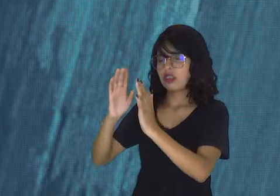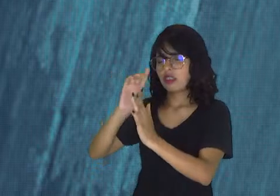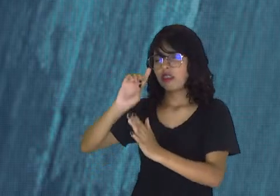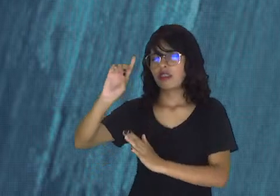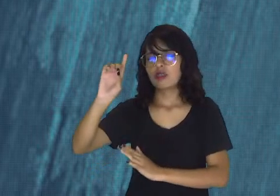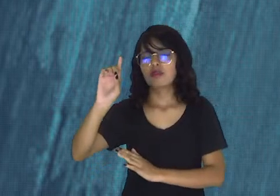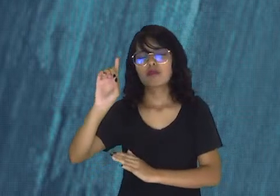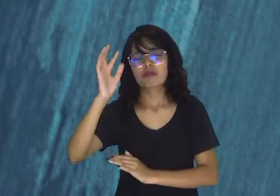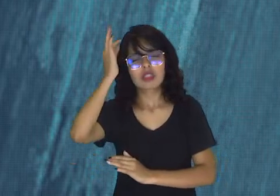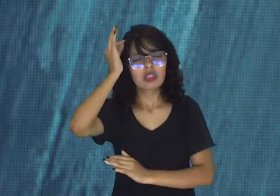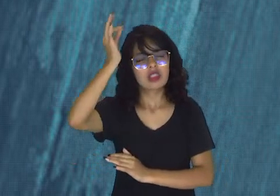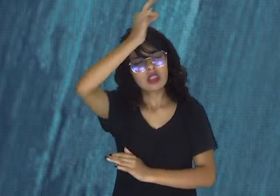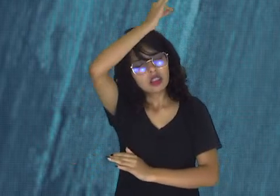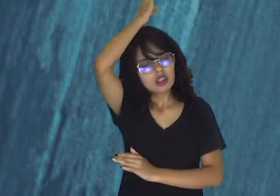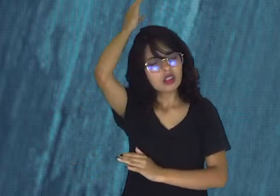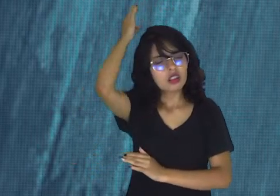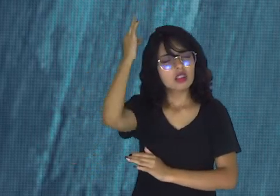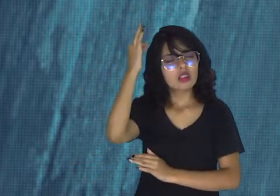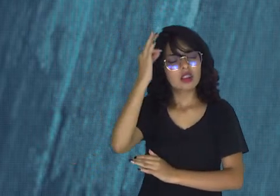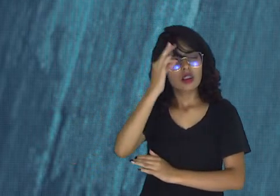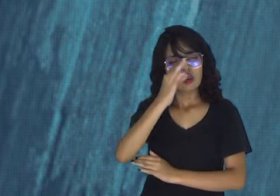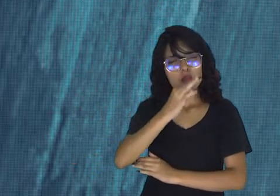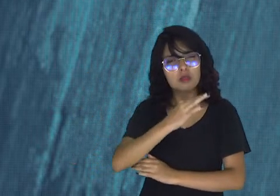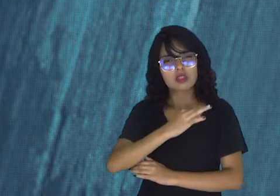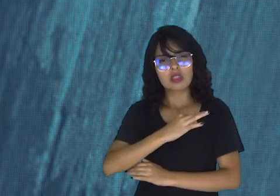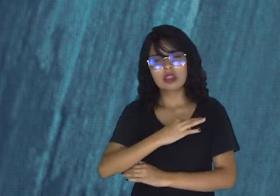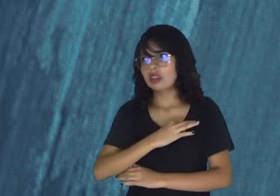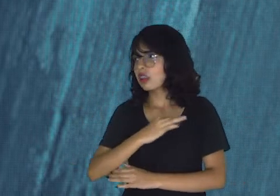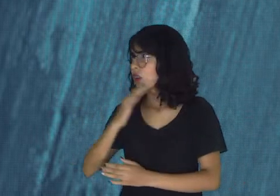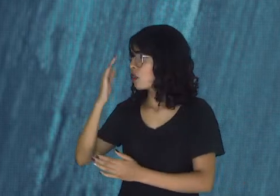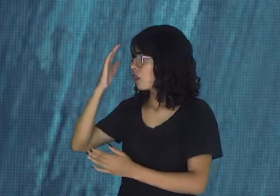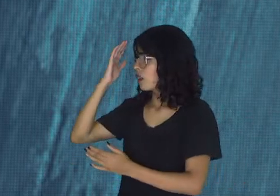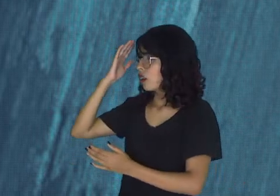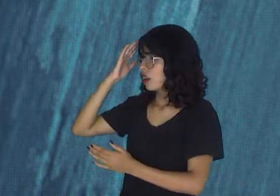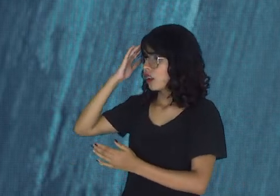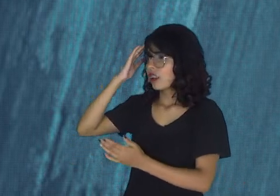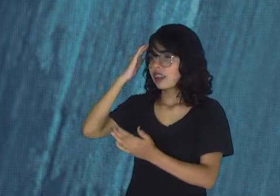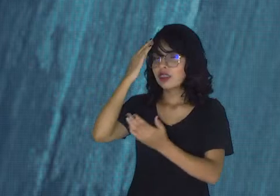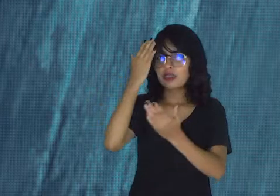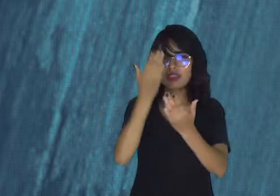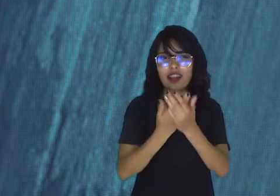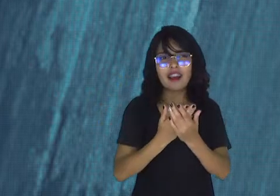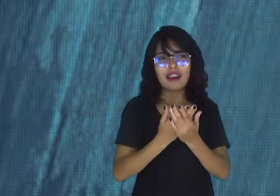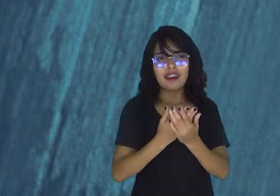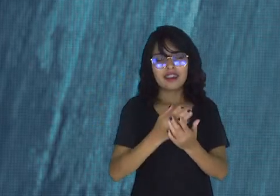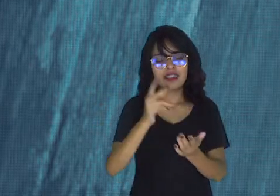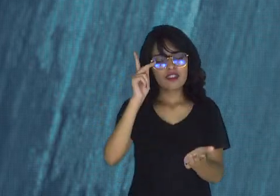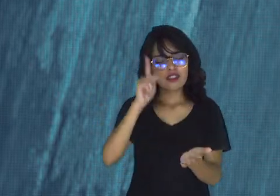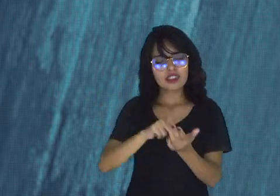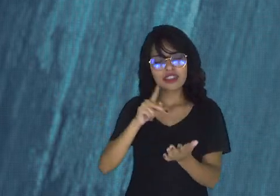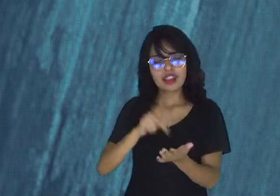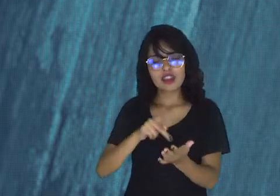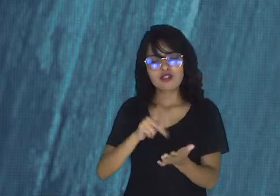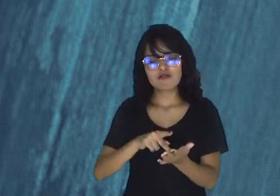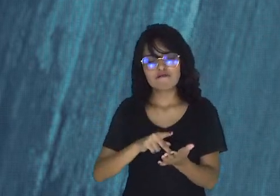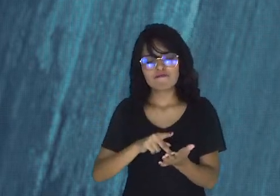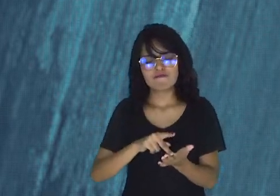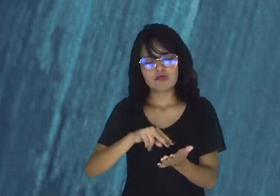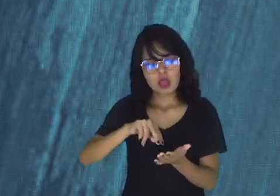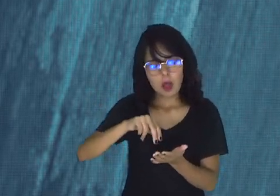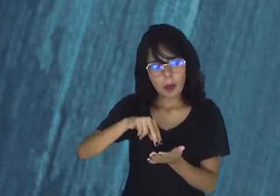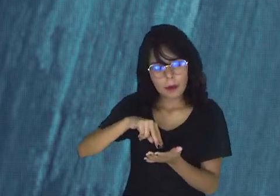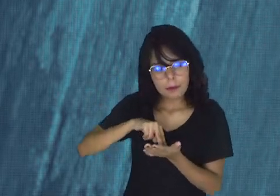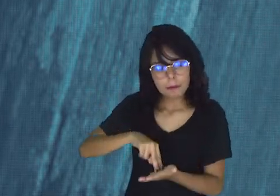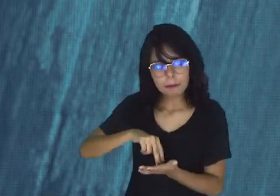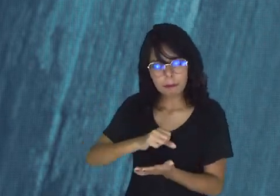Espírito Santo, guia-nos à verdade de não colocarmos a nossa fé no